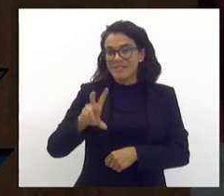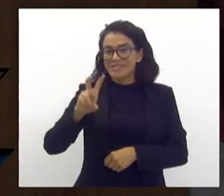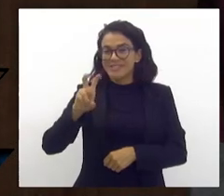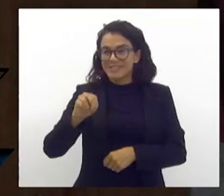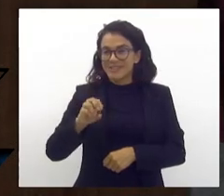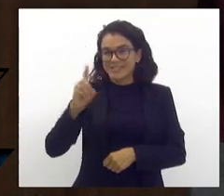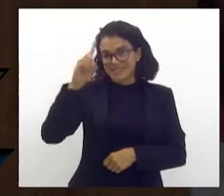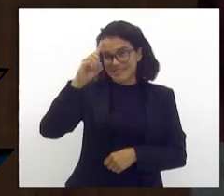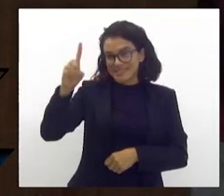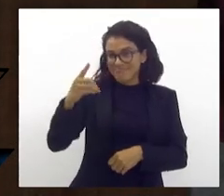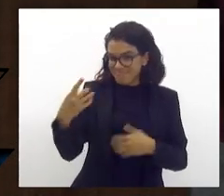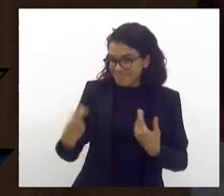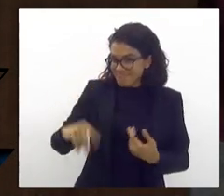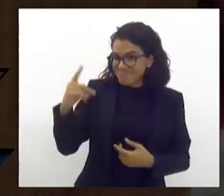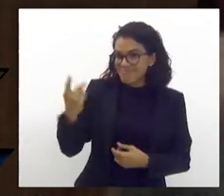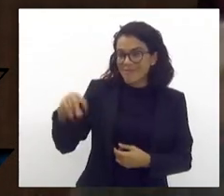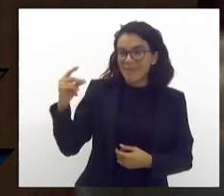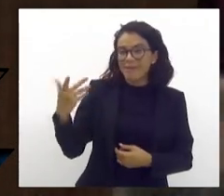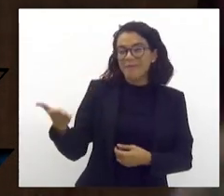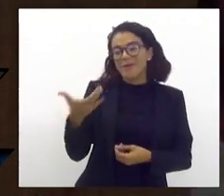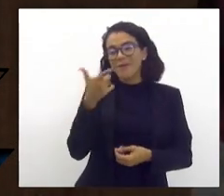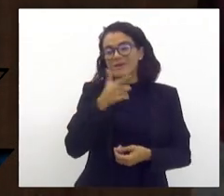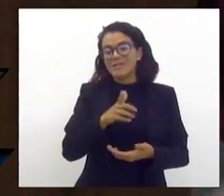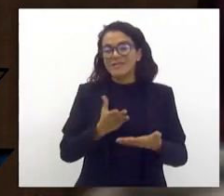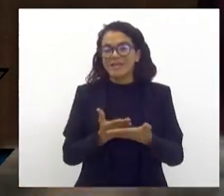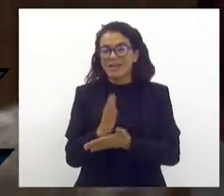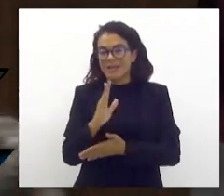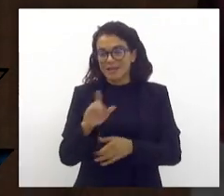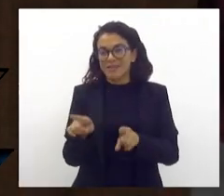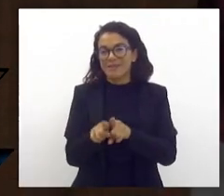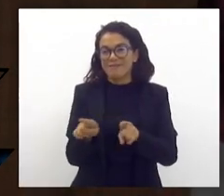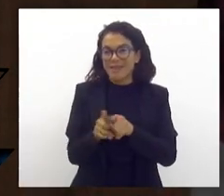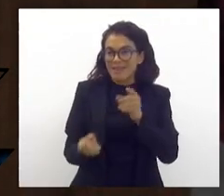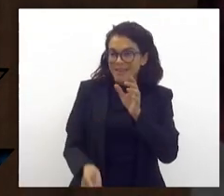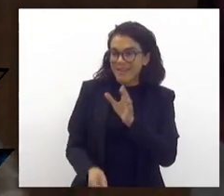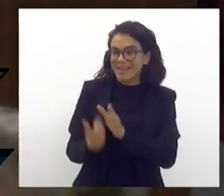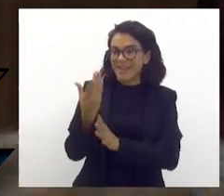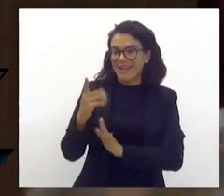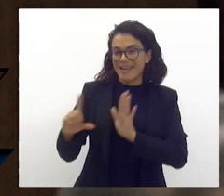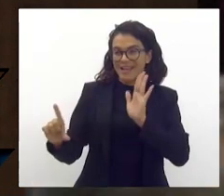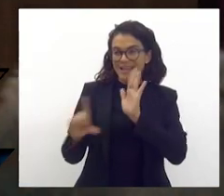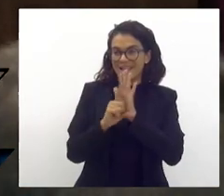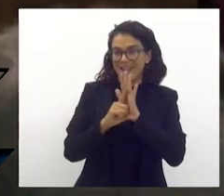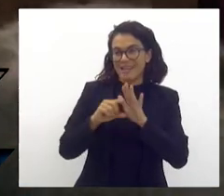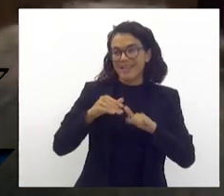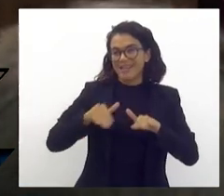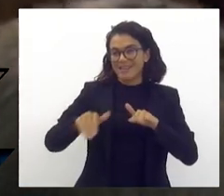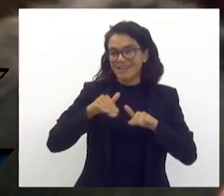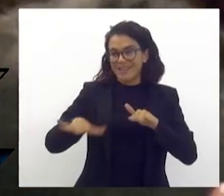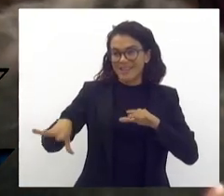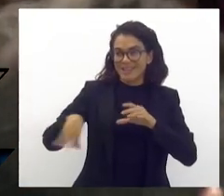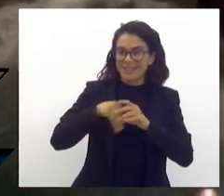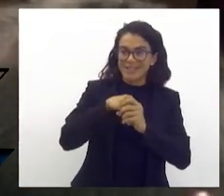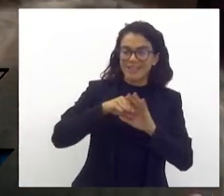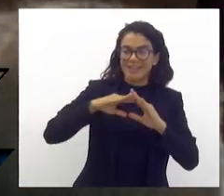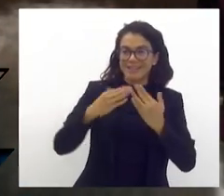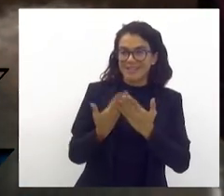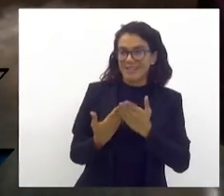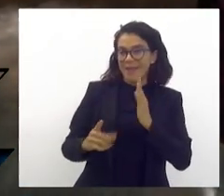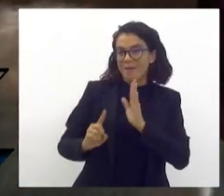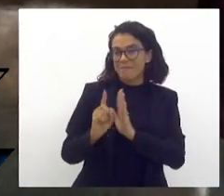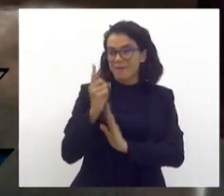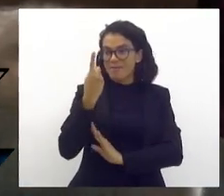segunda, né, deputado Andrezinho, conseguir aprová-lo e finalmente criar a lei do hip-hop nas escolas, a primeira